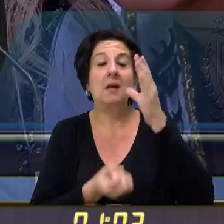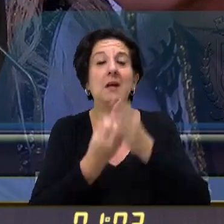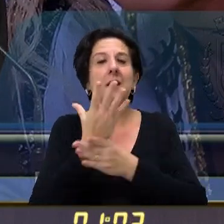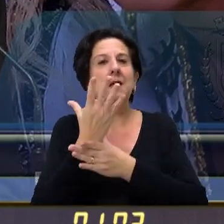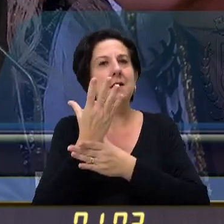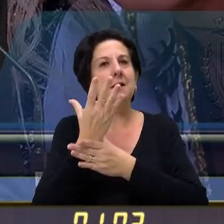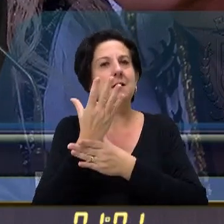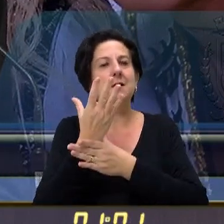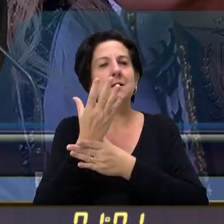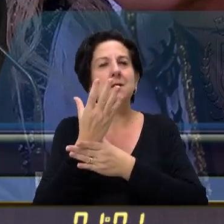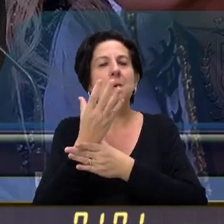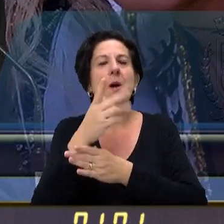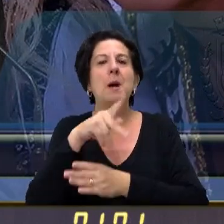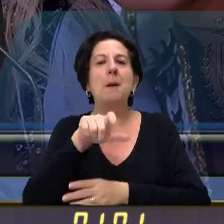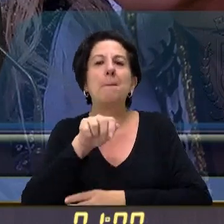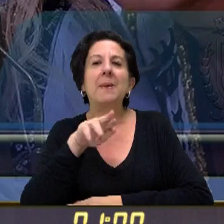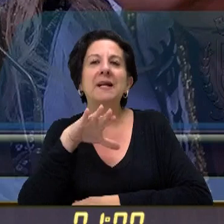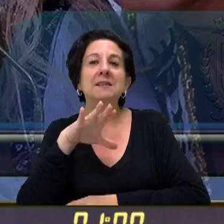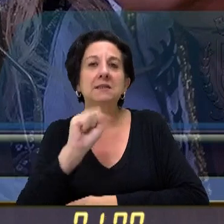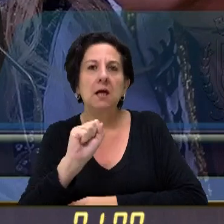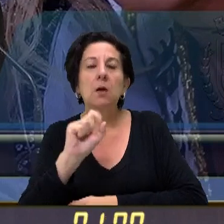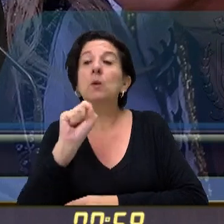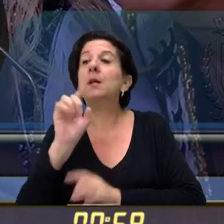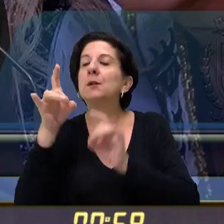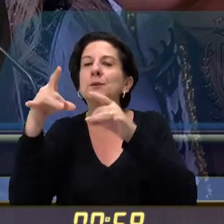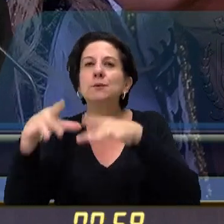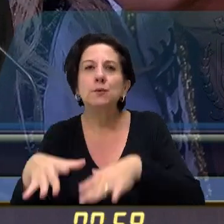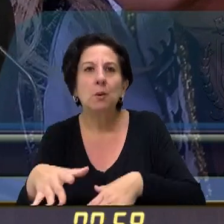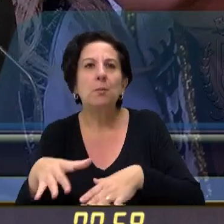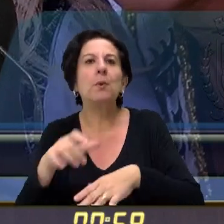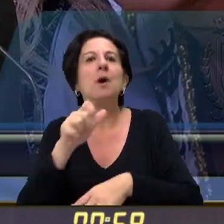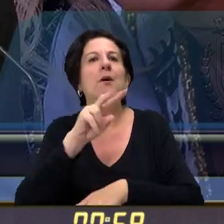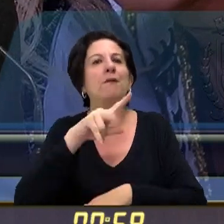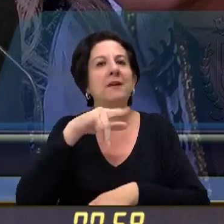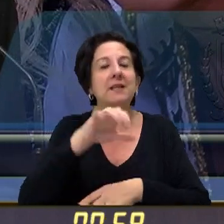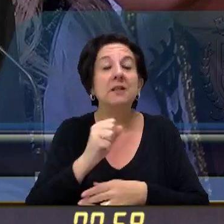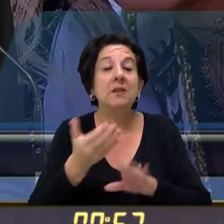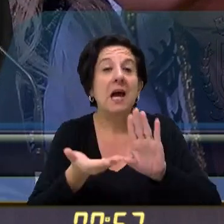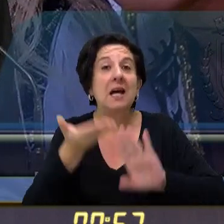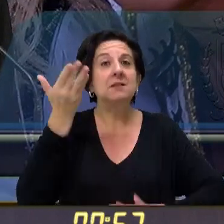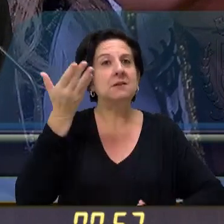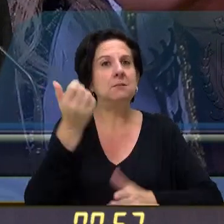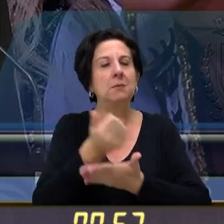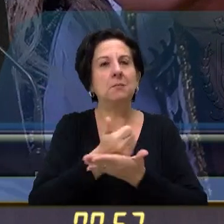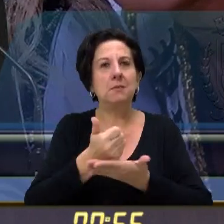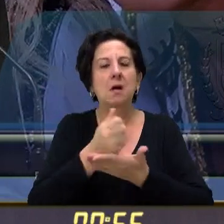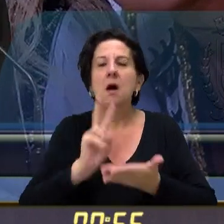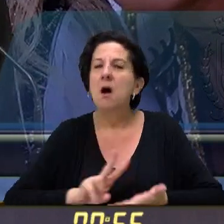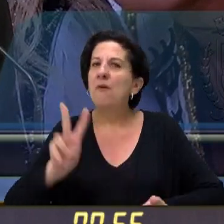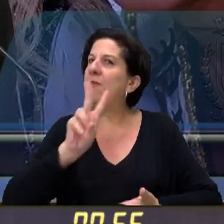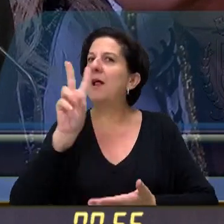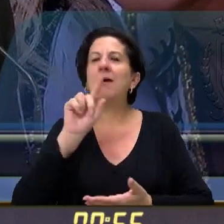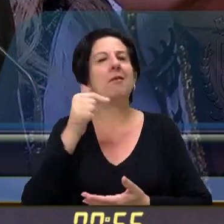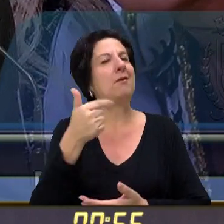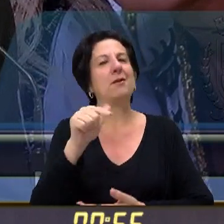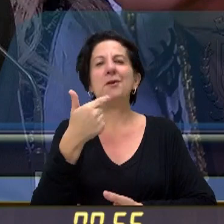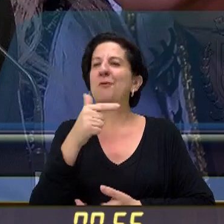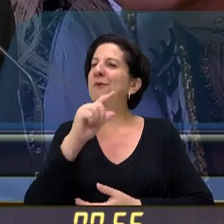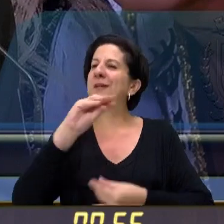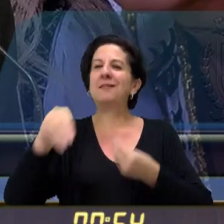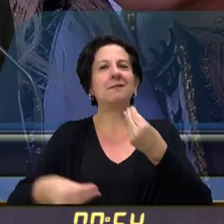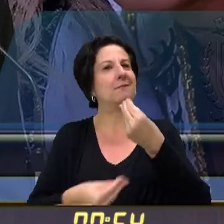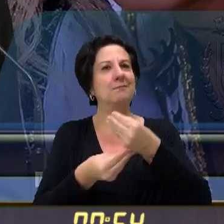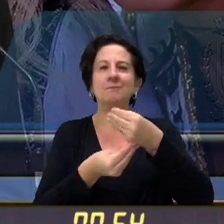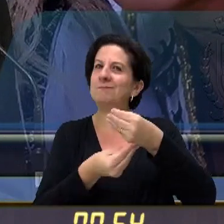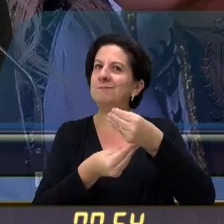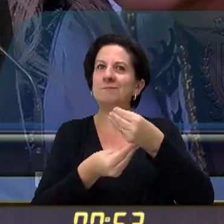da parcela autônoma com a sobra das vantagens acima do básico, e esse valor não será reajustado.